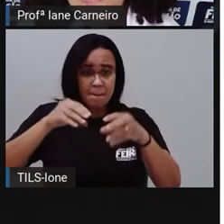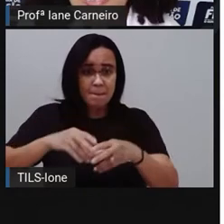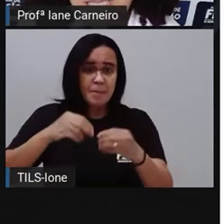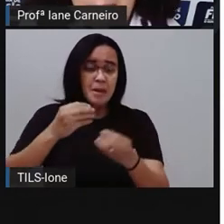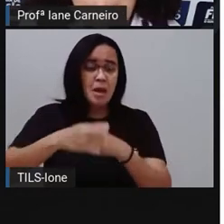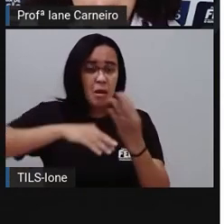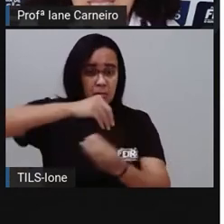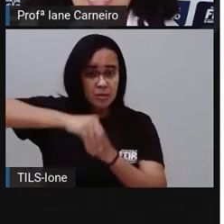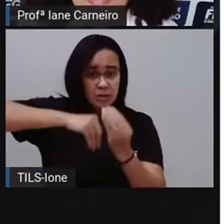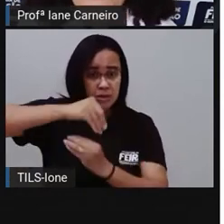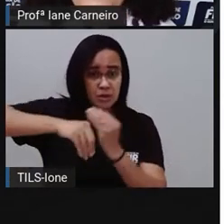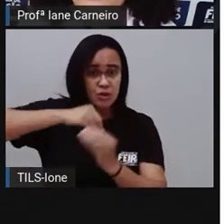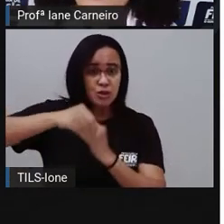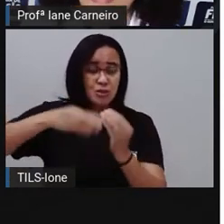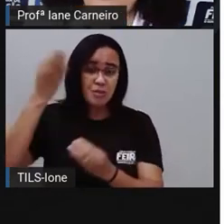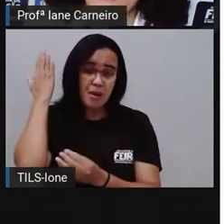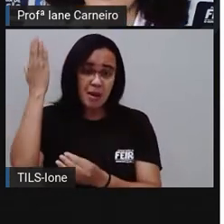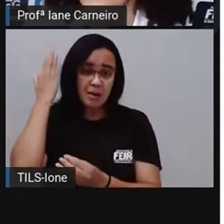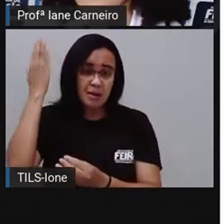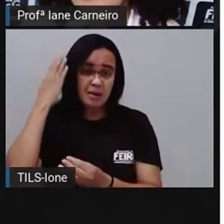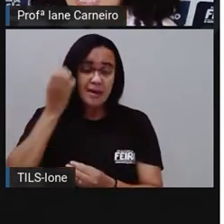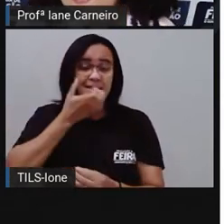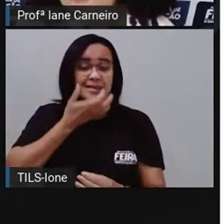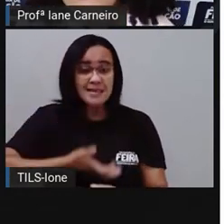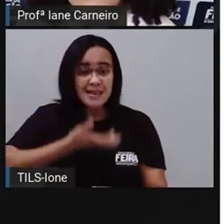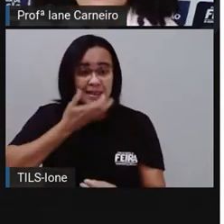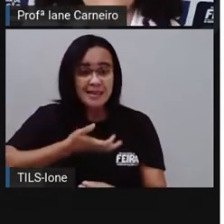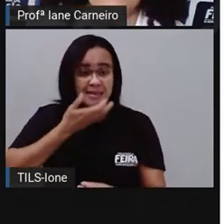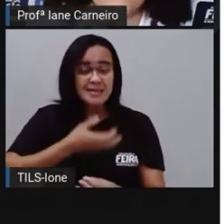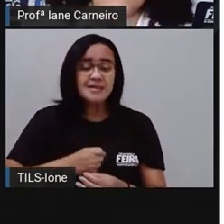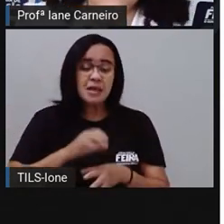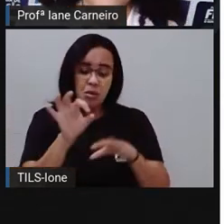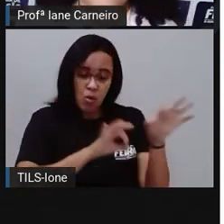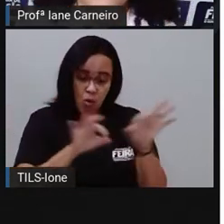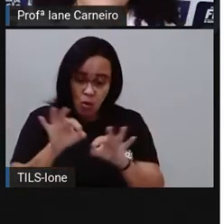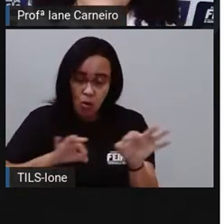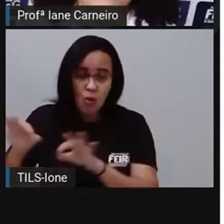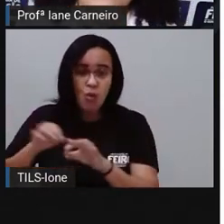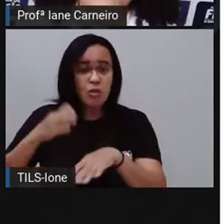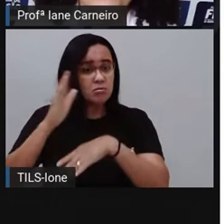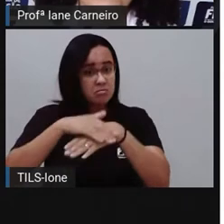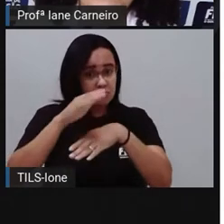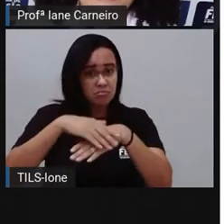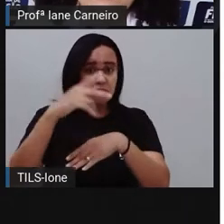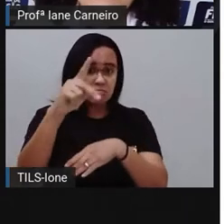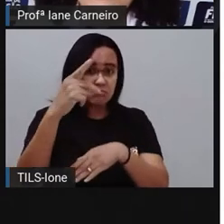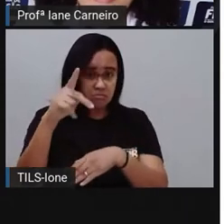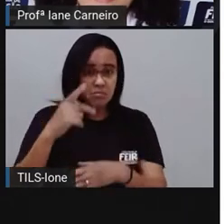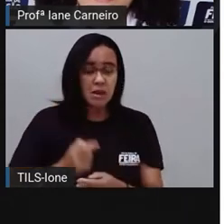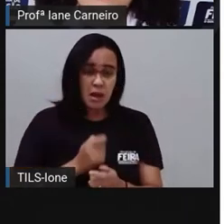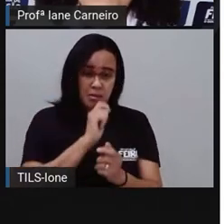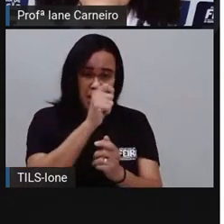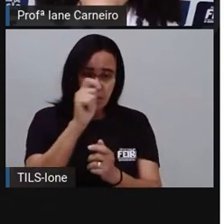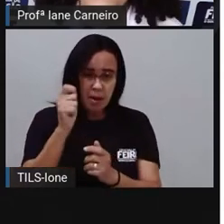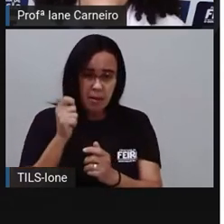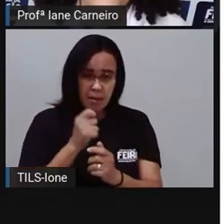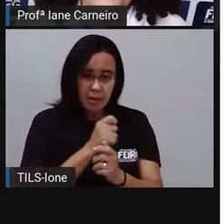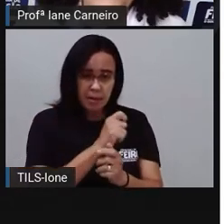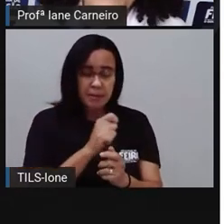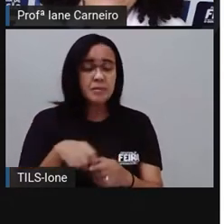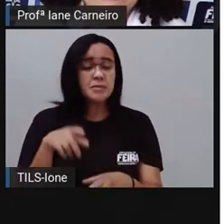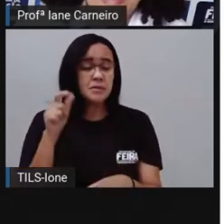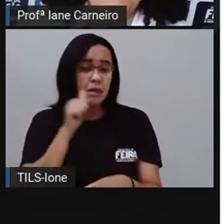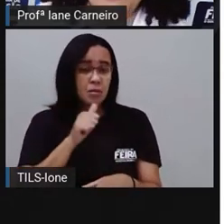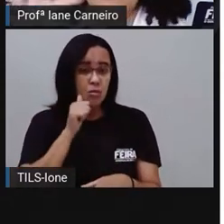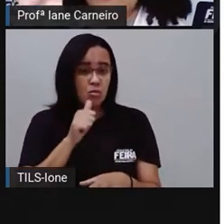enfeitavam os presépios, né, na época de Natal aqui na nossa cidade. Né? Então, ela fazia aqui, ó, esculpia esses bonequinhos,